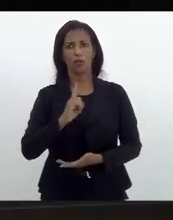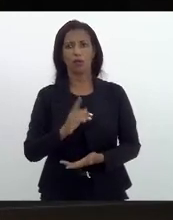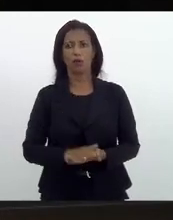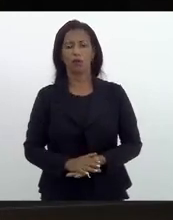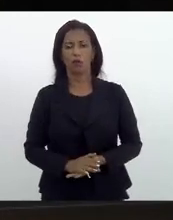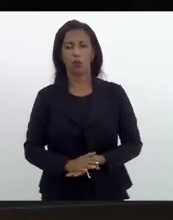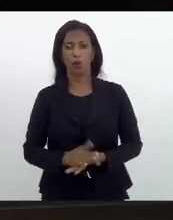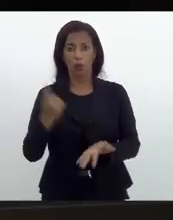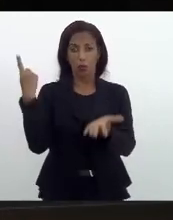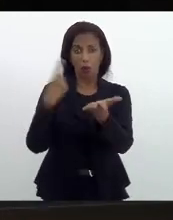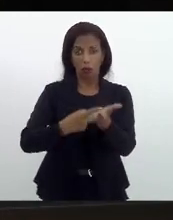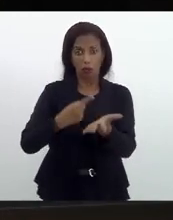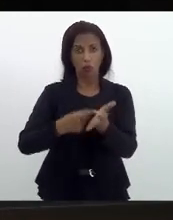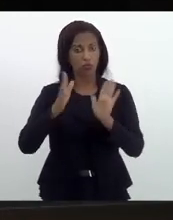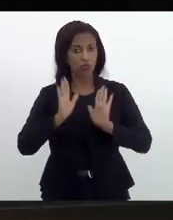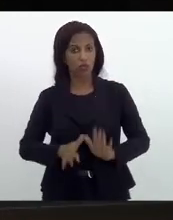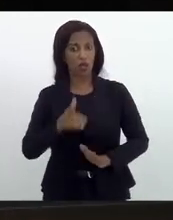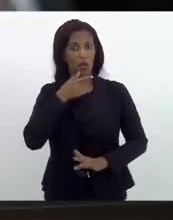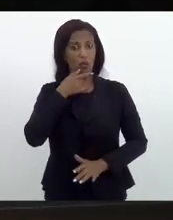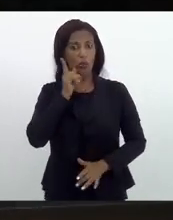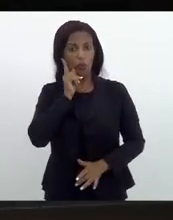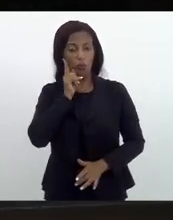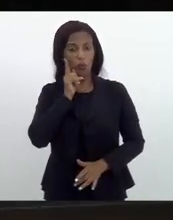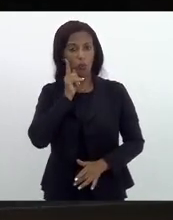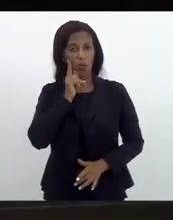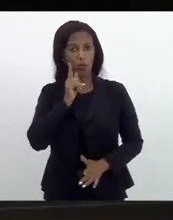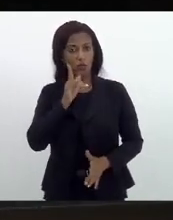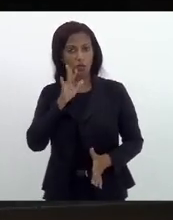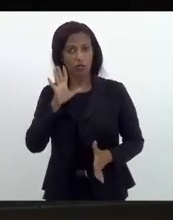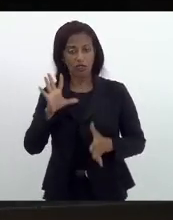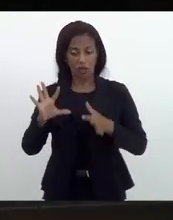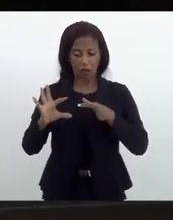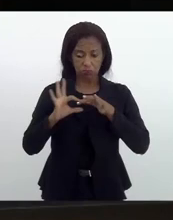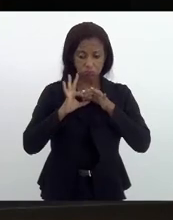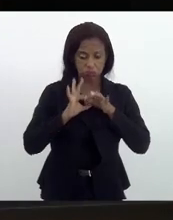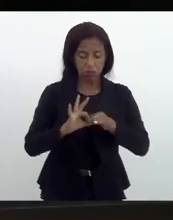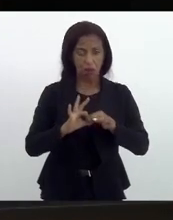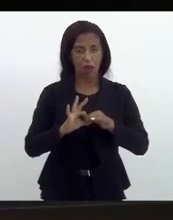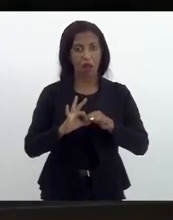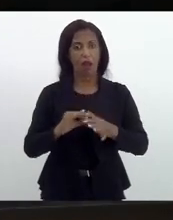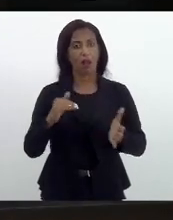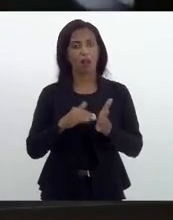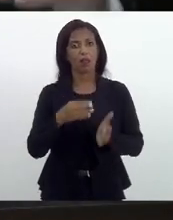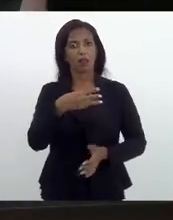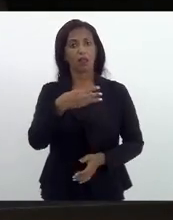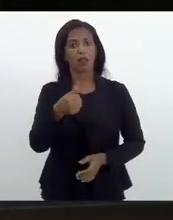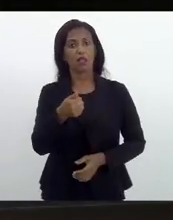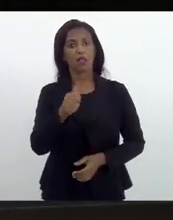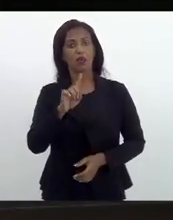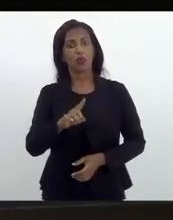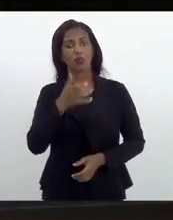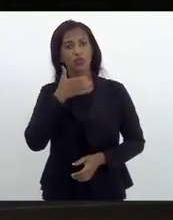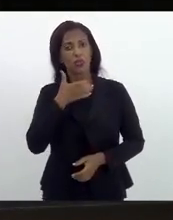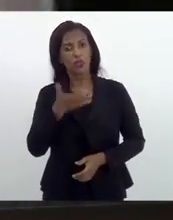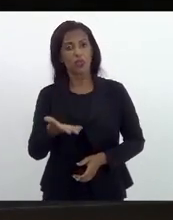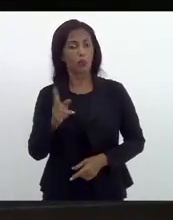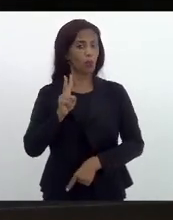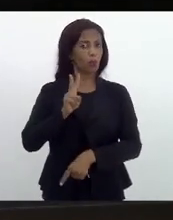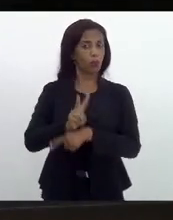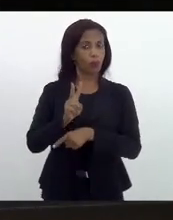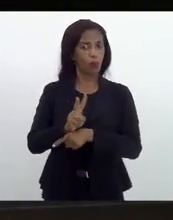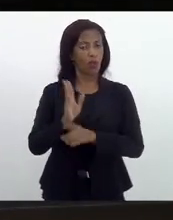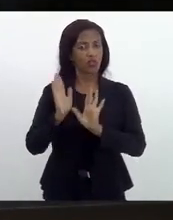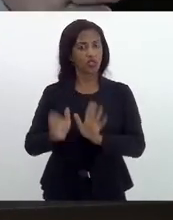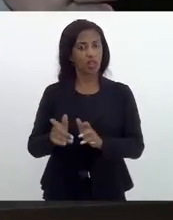no acordo que foi firmado ontem, homologados até o dia 31 de dezembro, com essa salvaguarda, de que uma